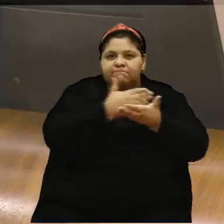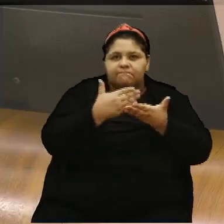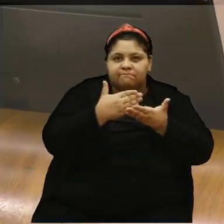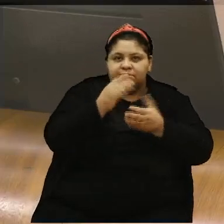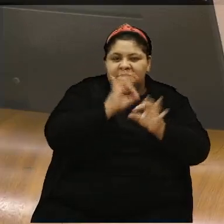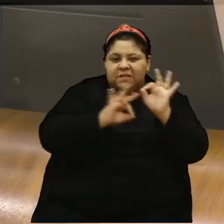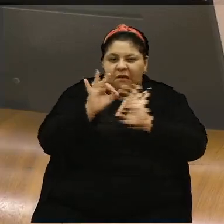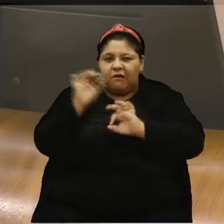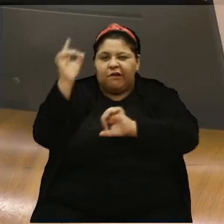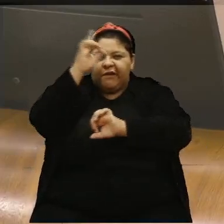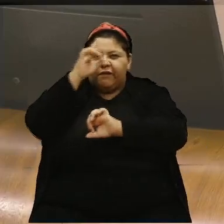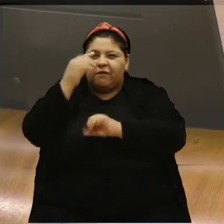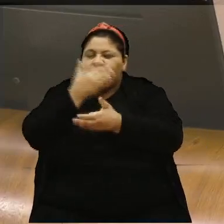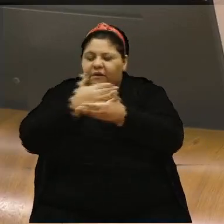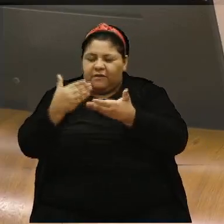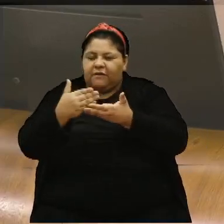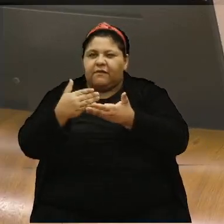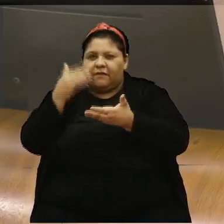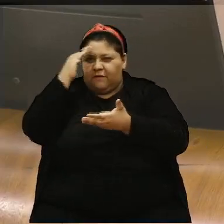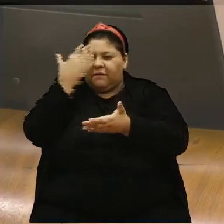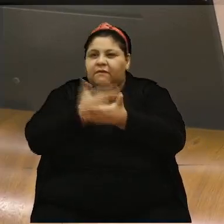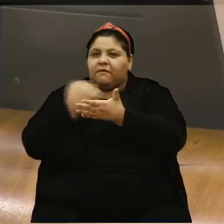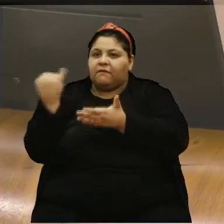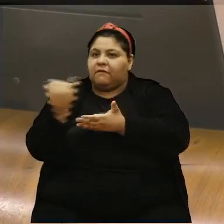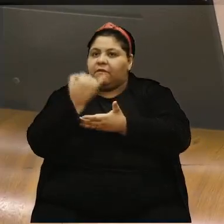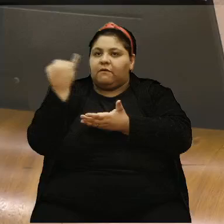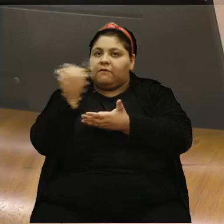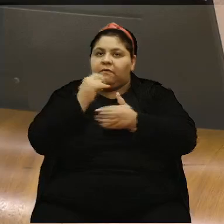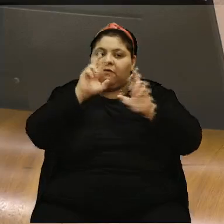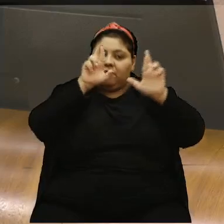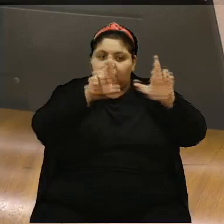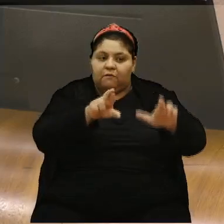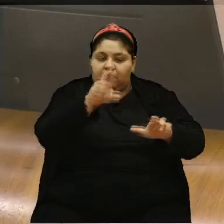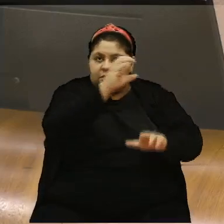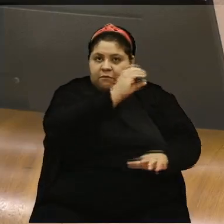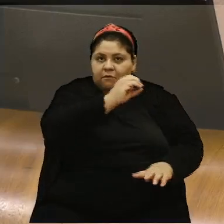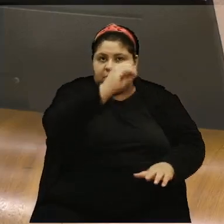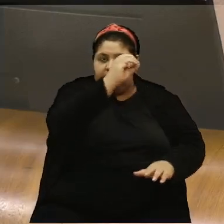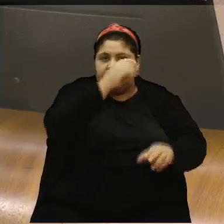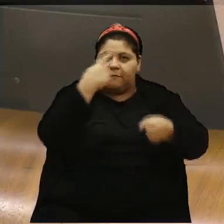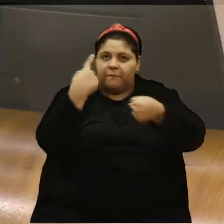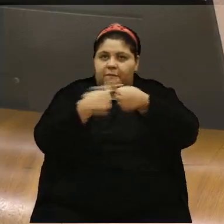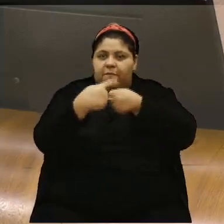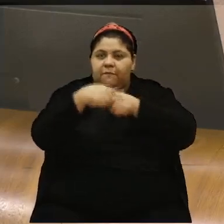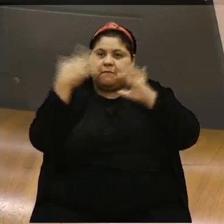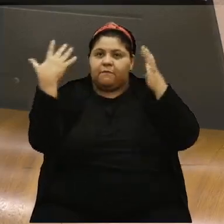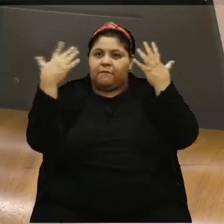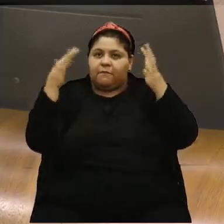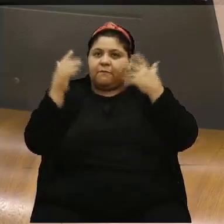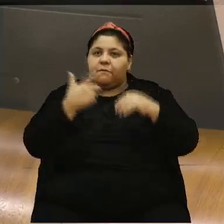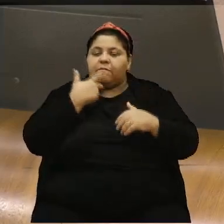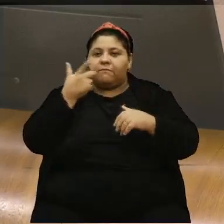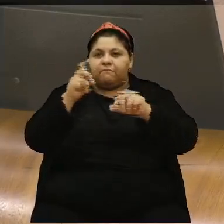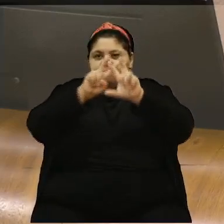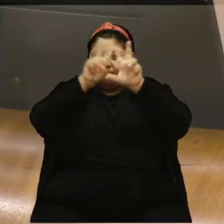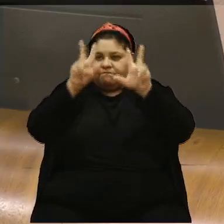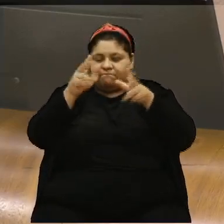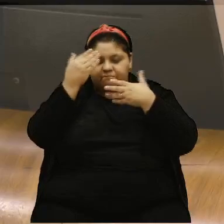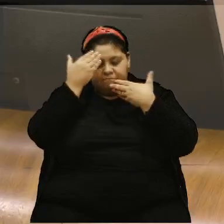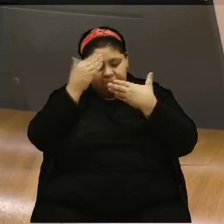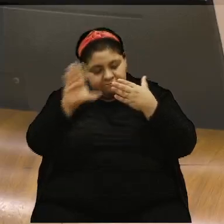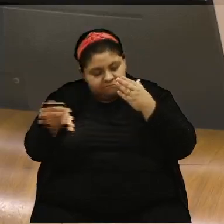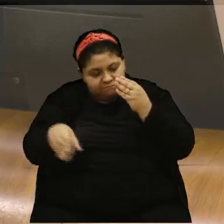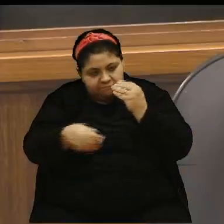de início, e acredita que seja muito importante para a região oeste da nossa cidade. Parabéns por trazer esse tema e obrigado pela